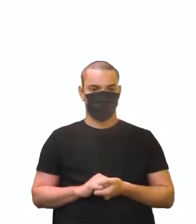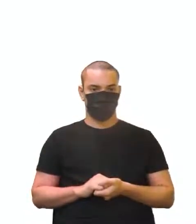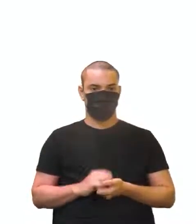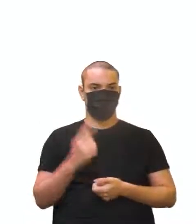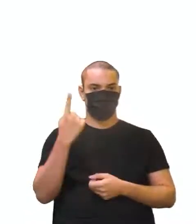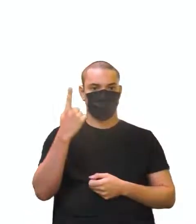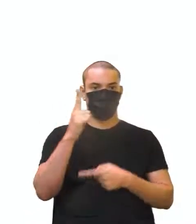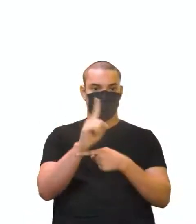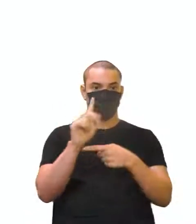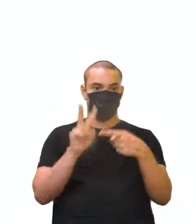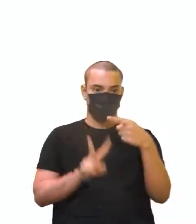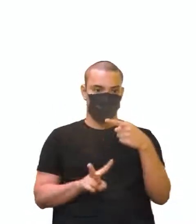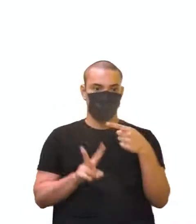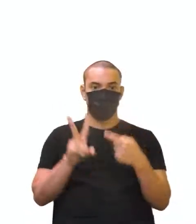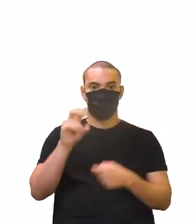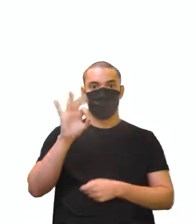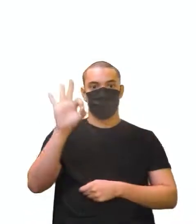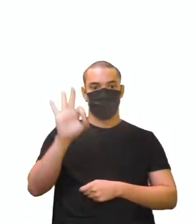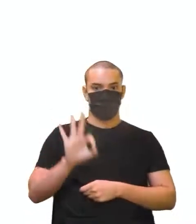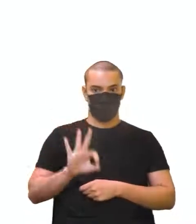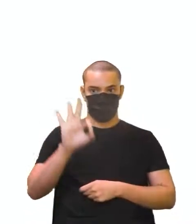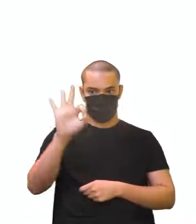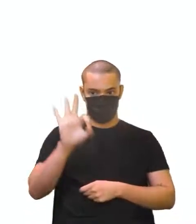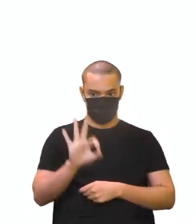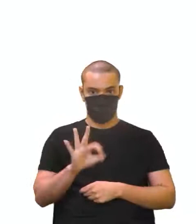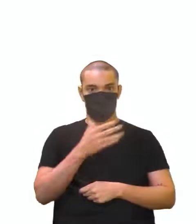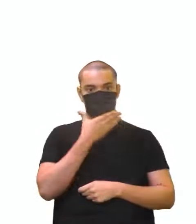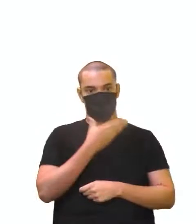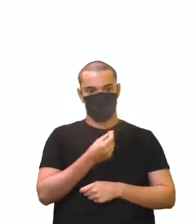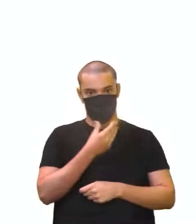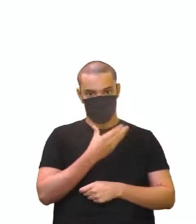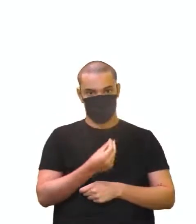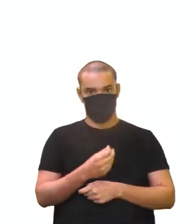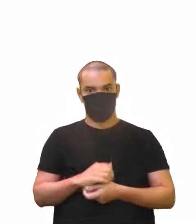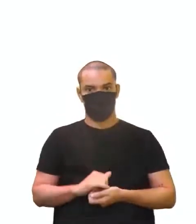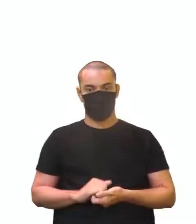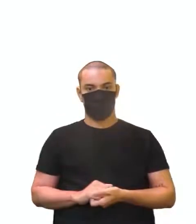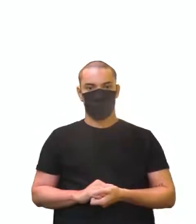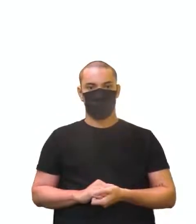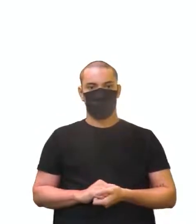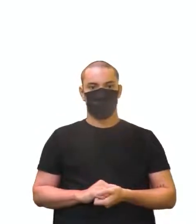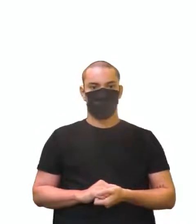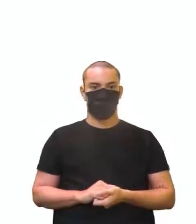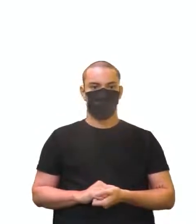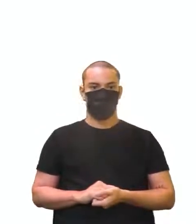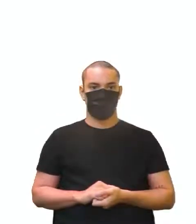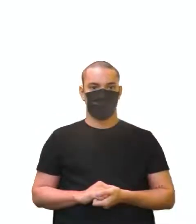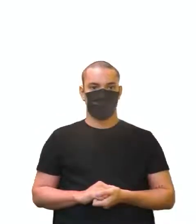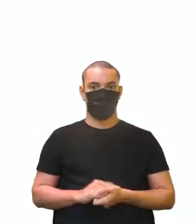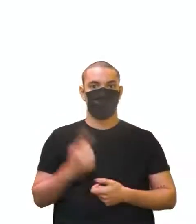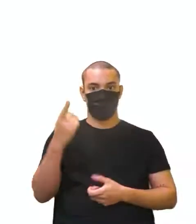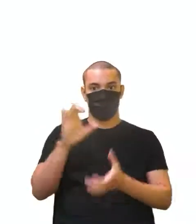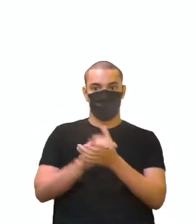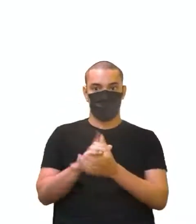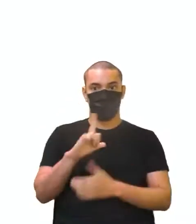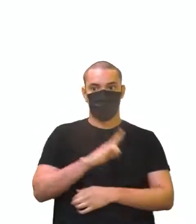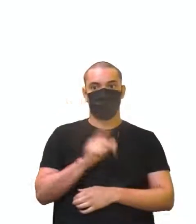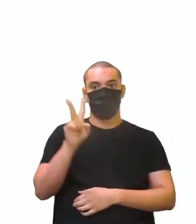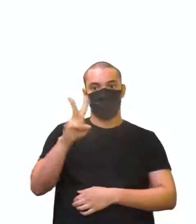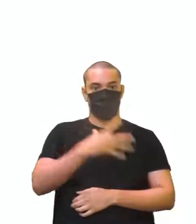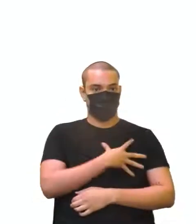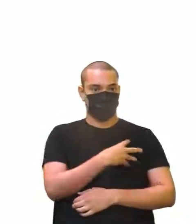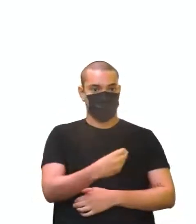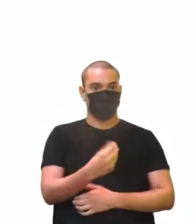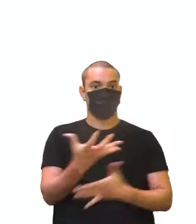1 sobre 2 é os 50% de ser homem. Vamos lá de novo aqui Vamos lá. Um casal quer ter 2 filhos